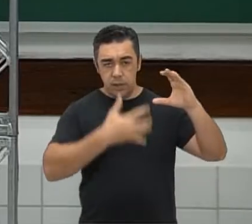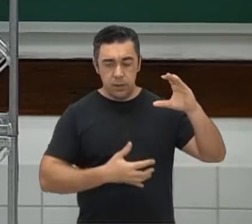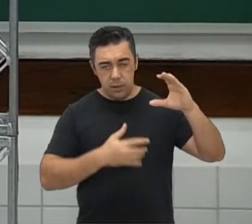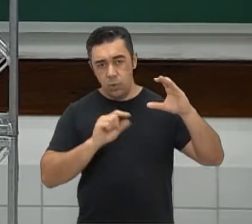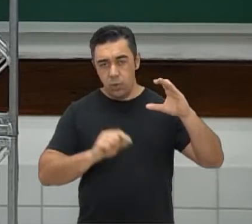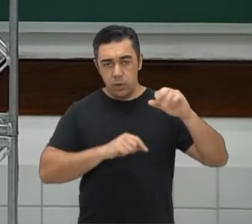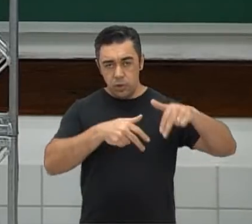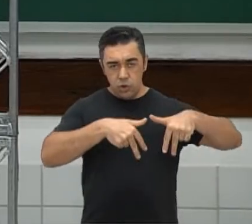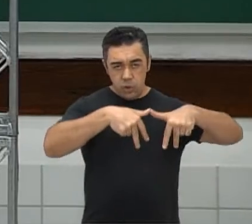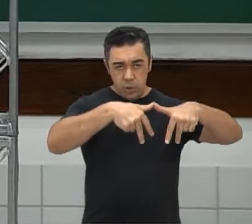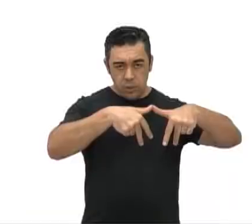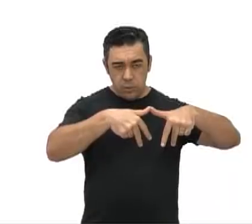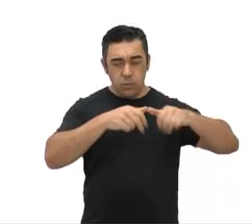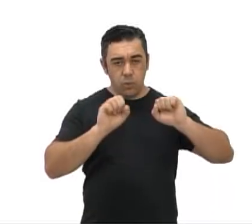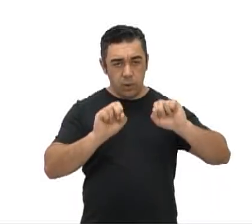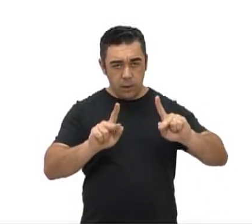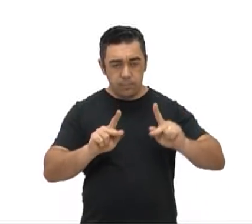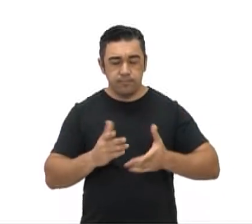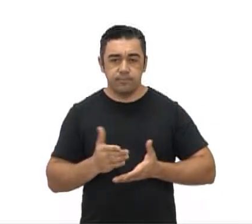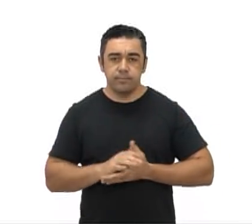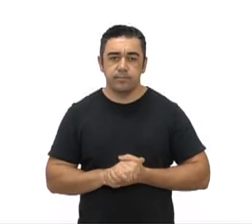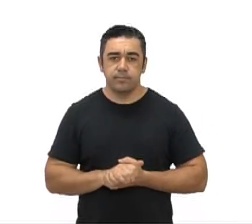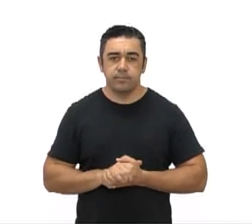gêneros dos substantivos, ok?